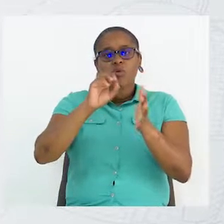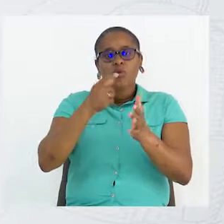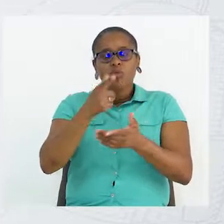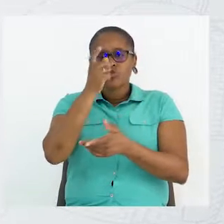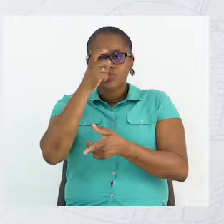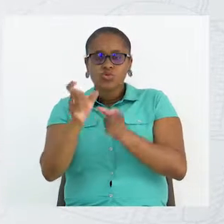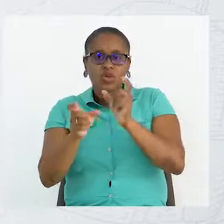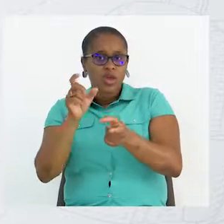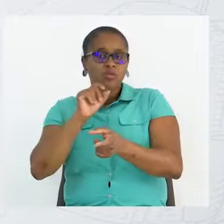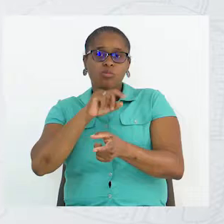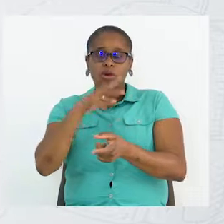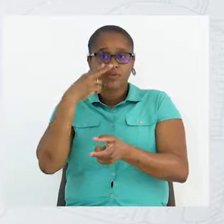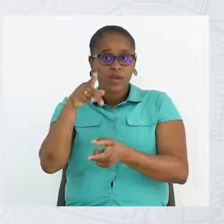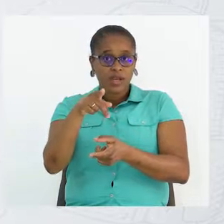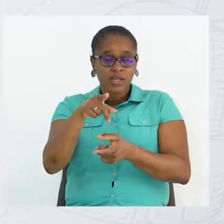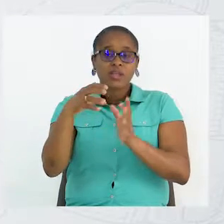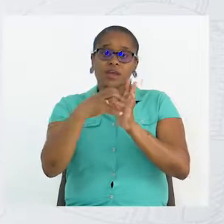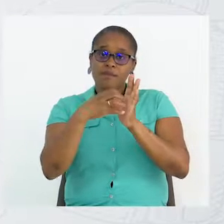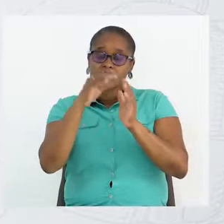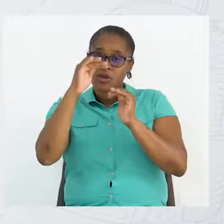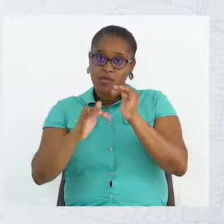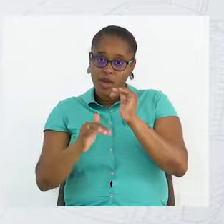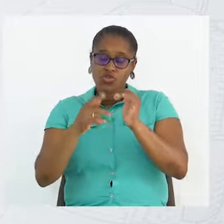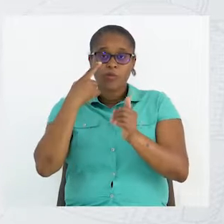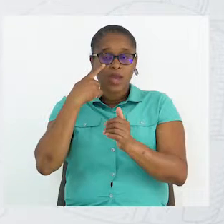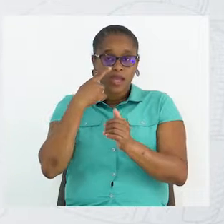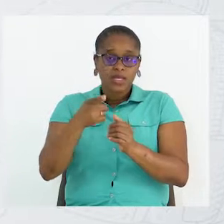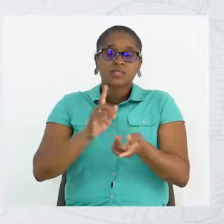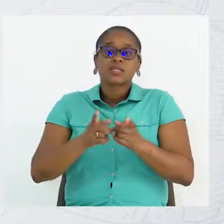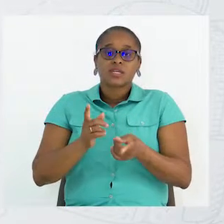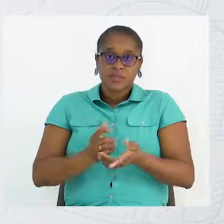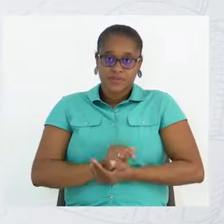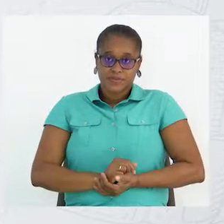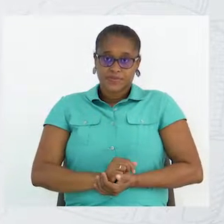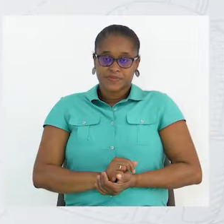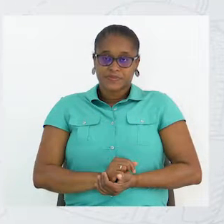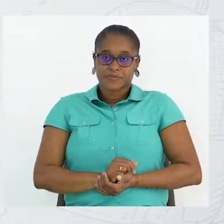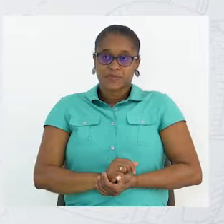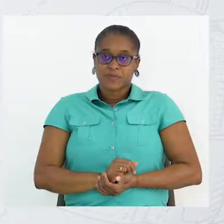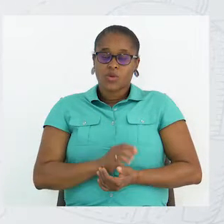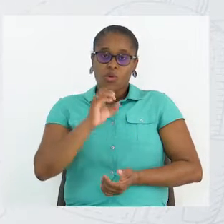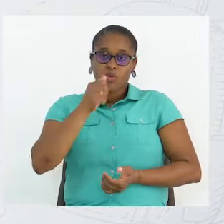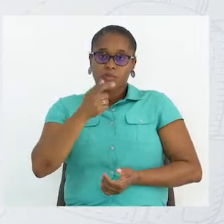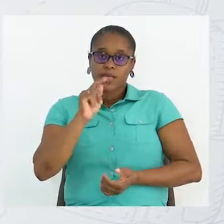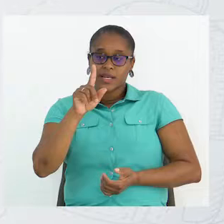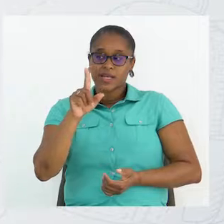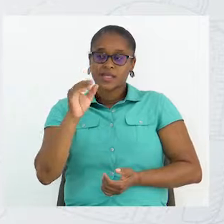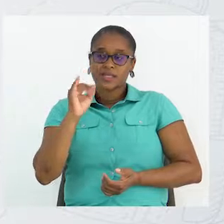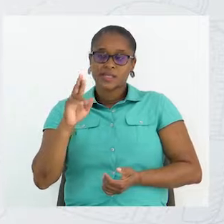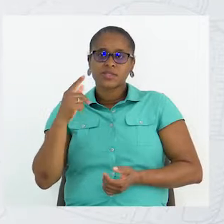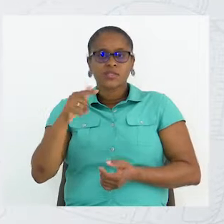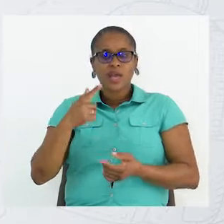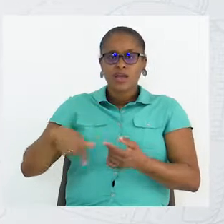observar ali na imagem em baixo. Parece que o Obelix está a dar